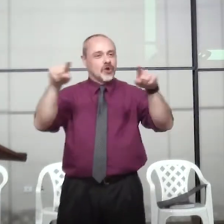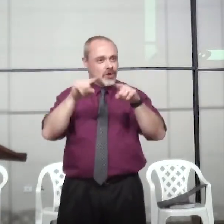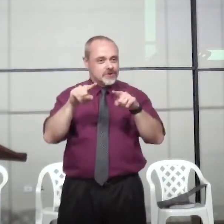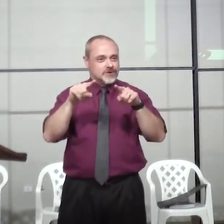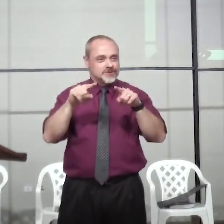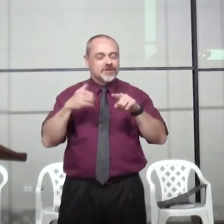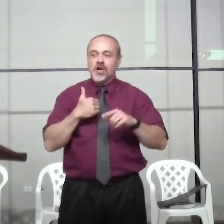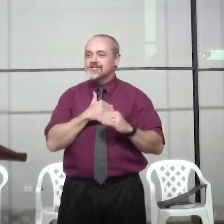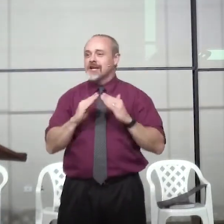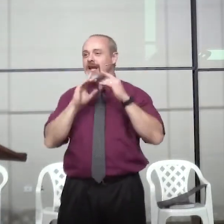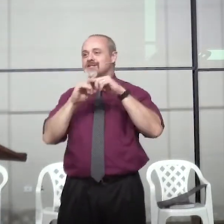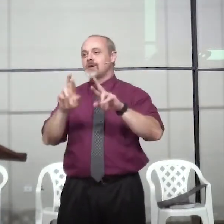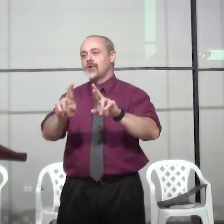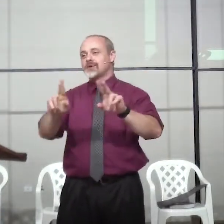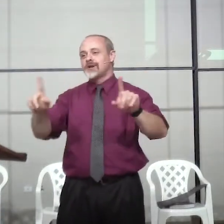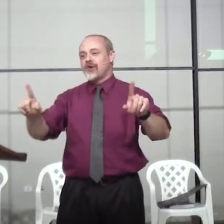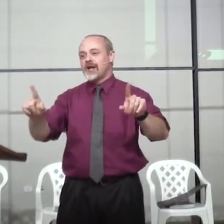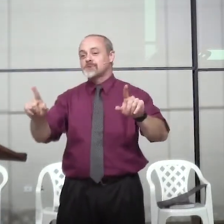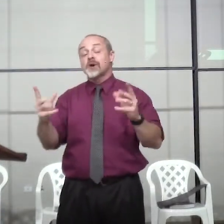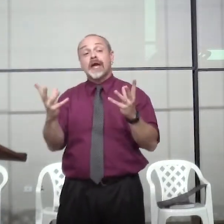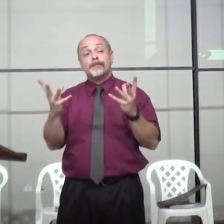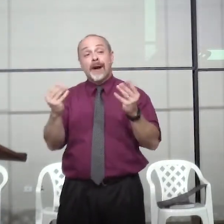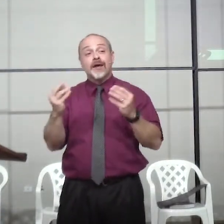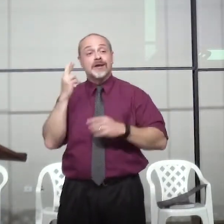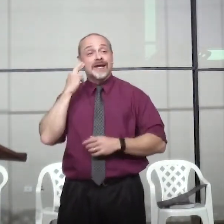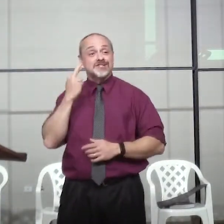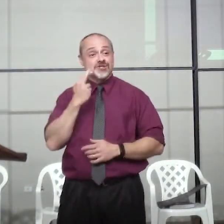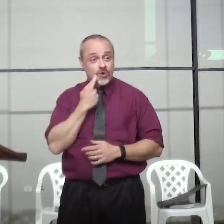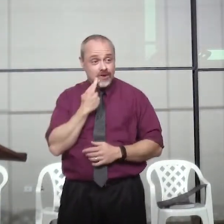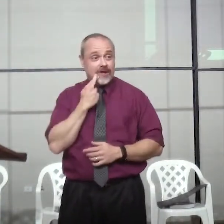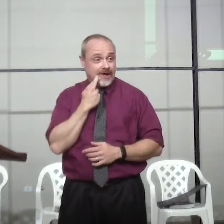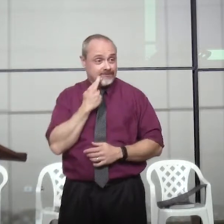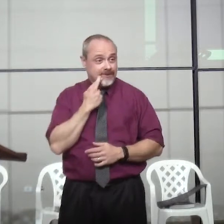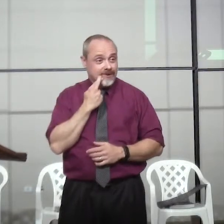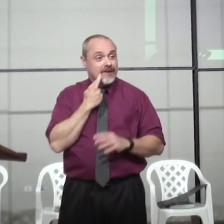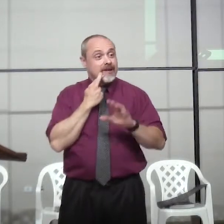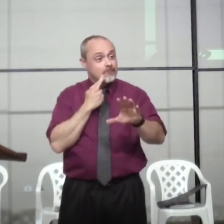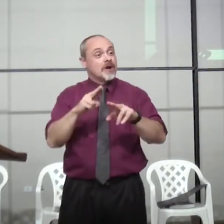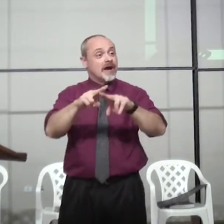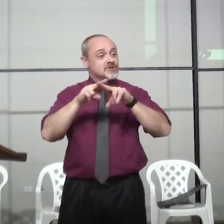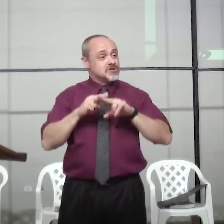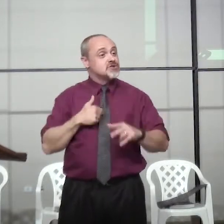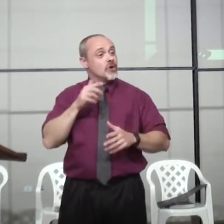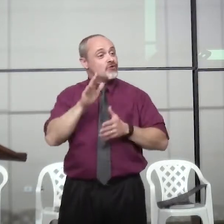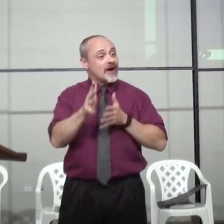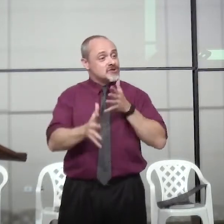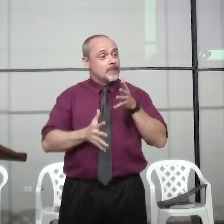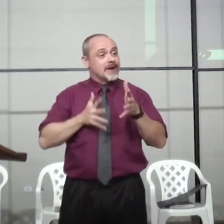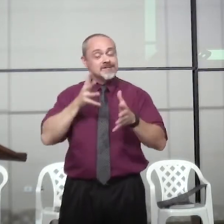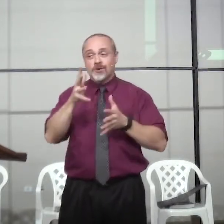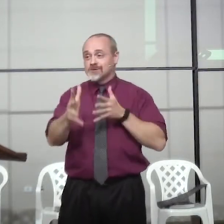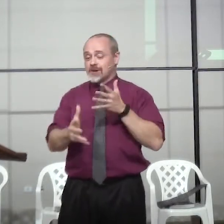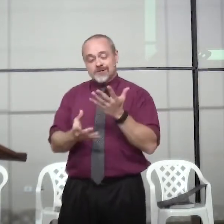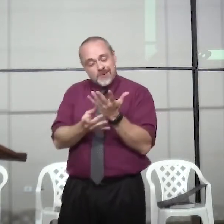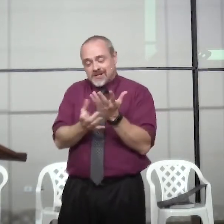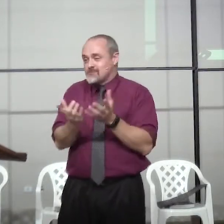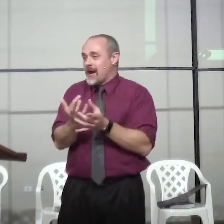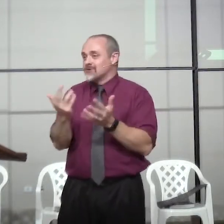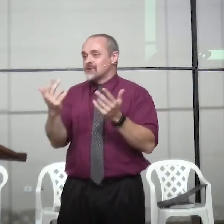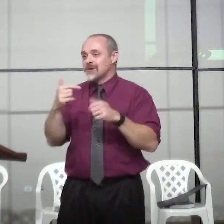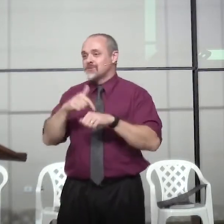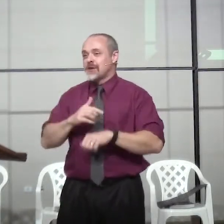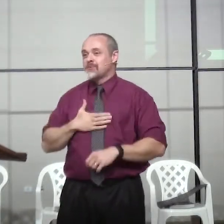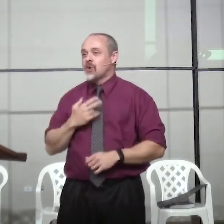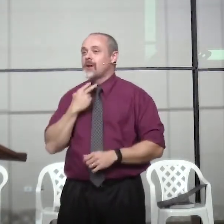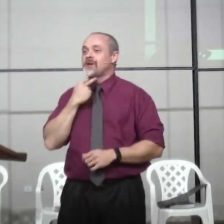a todos. A nossa igreja é um pouco diferente porque a maioria é surda. E por causa disso eu faço a pregação usando as minhas